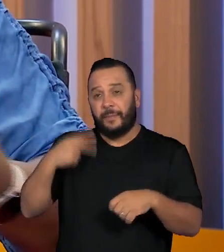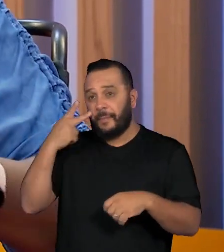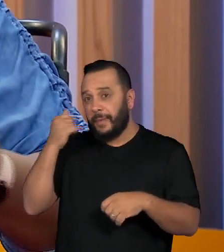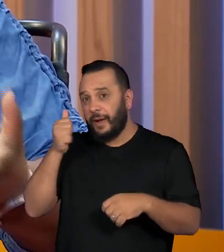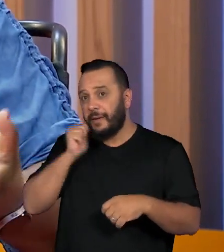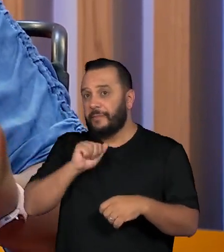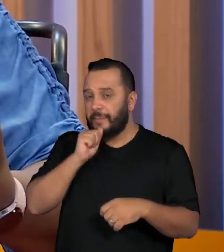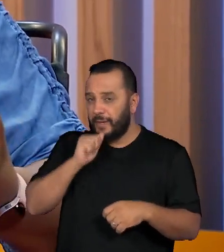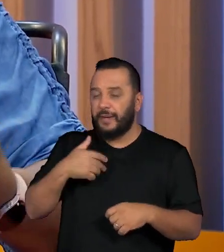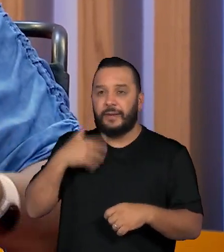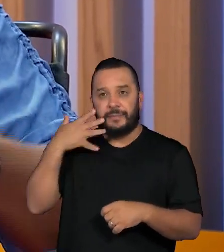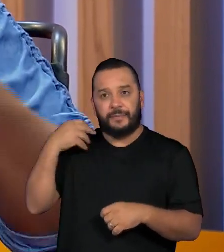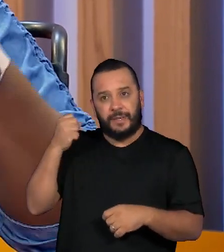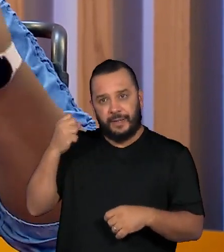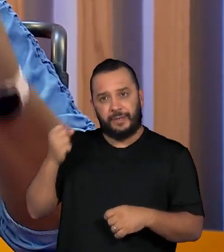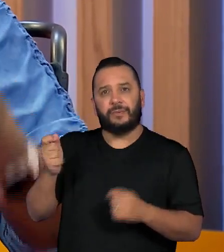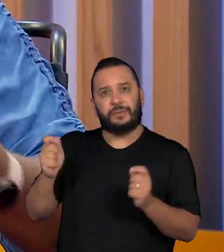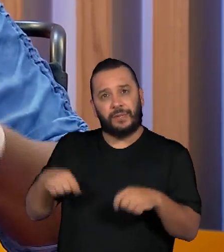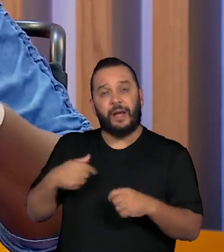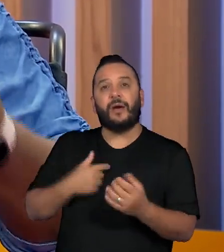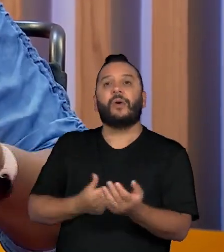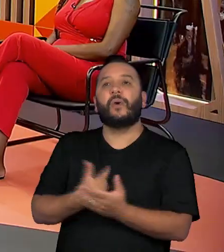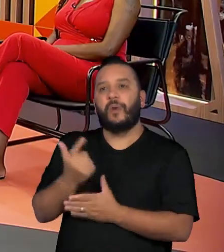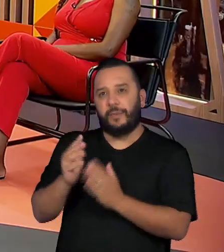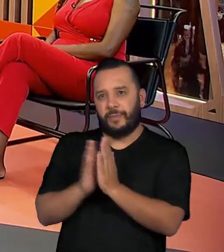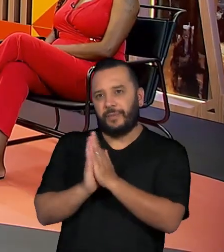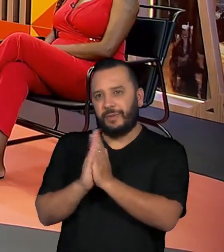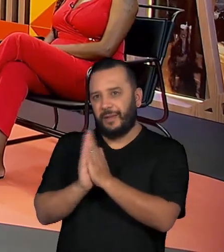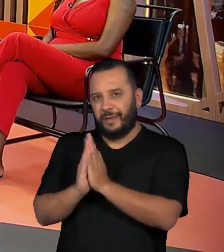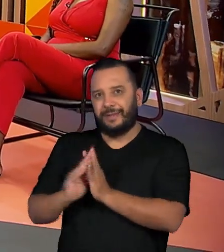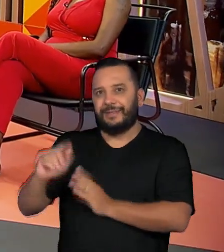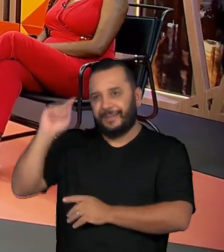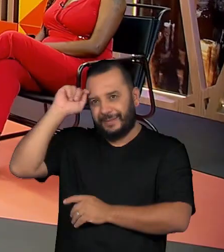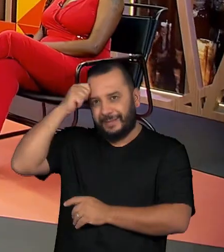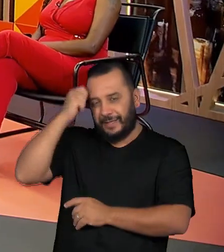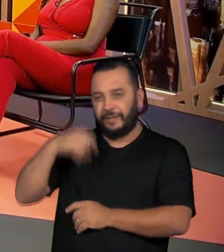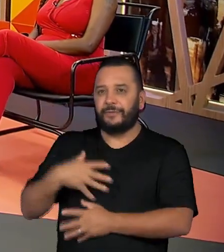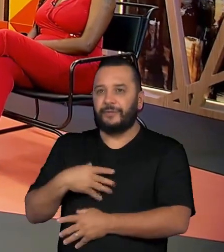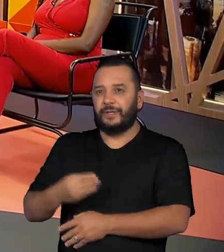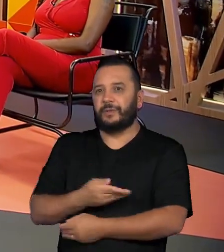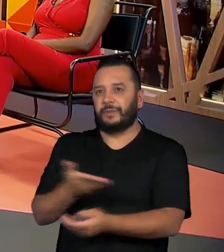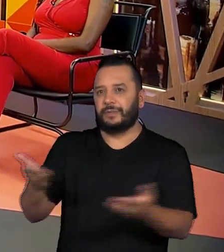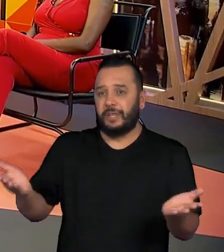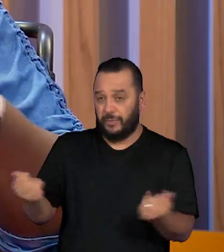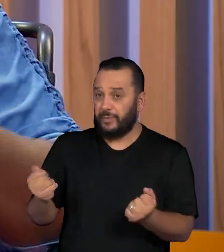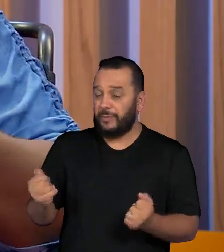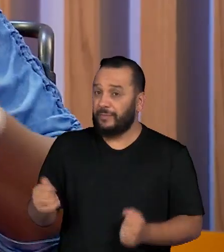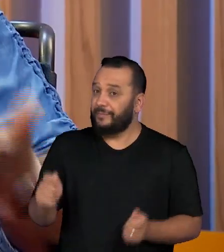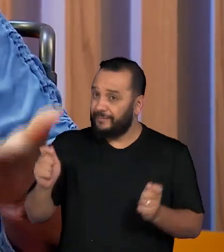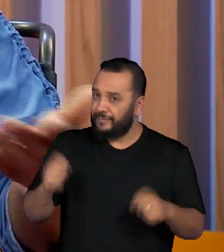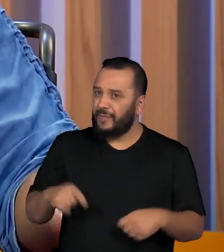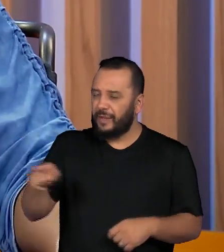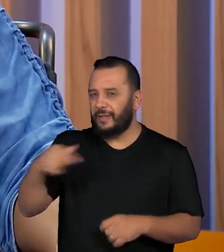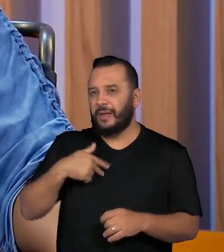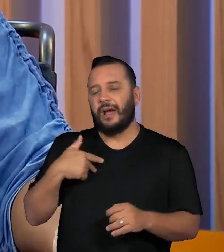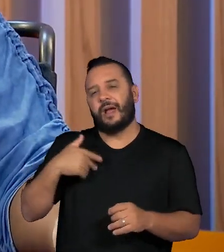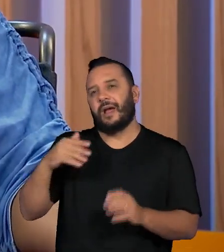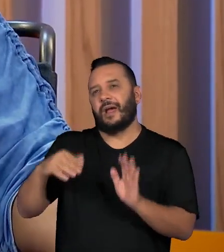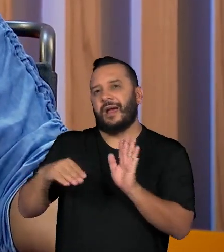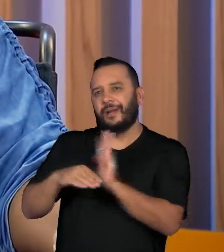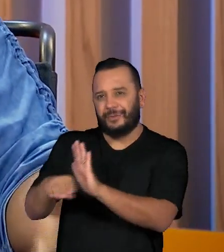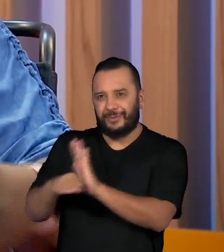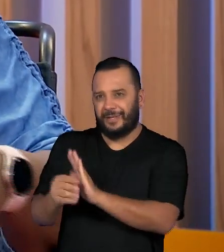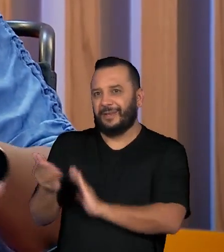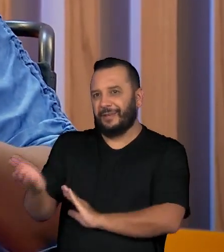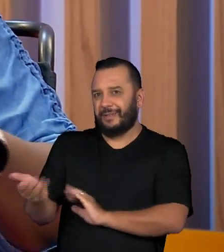contribuírem, né, nas questões raciais. Então, comprem bonecas negras para os seus filhos brancos. Assim vocês vão contribuir também,